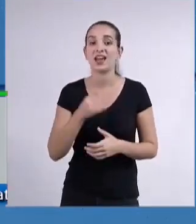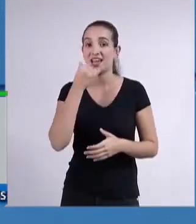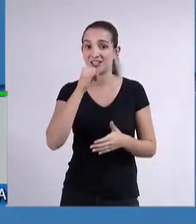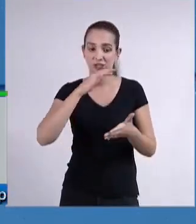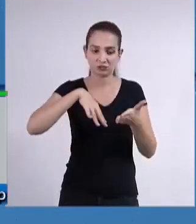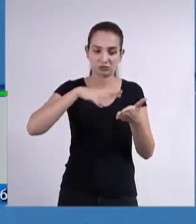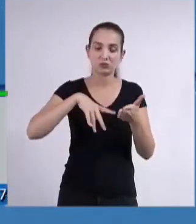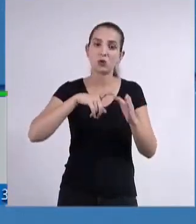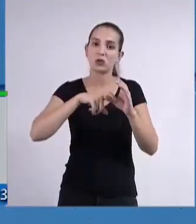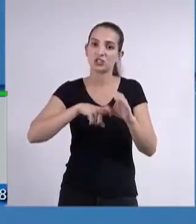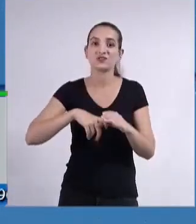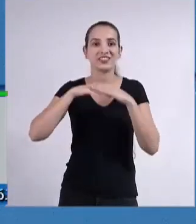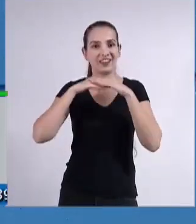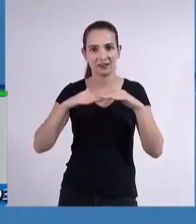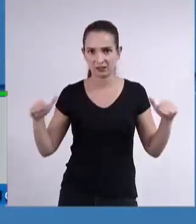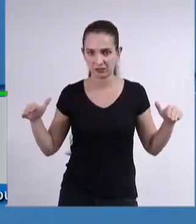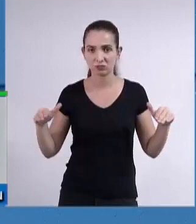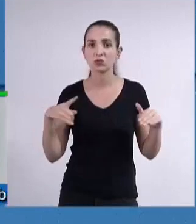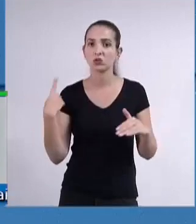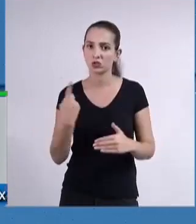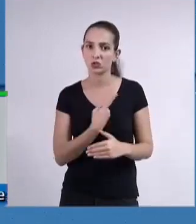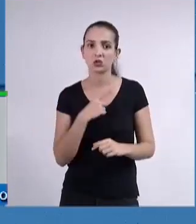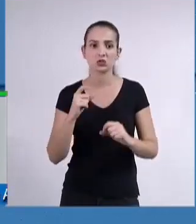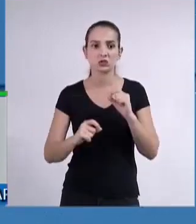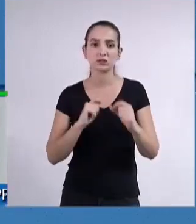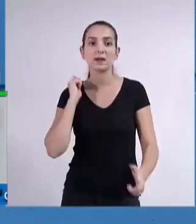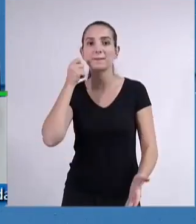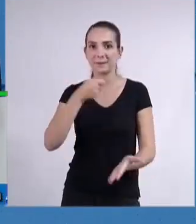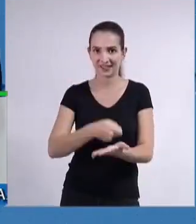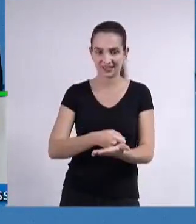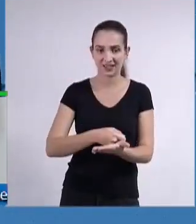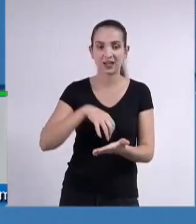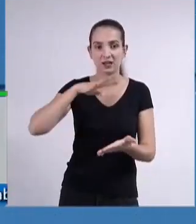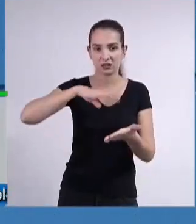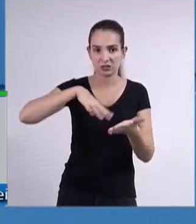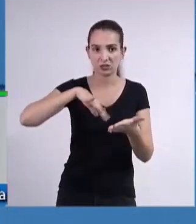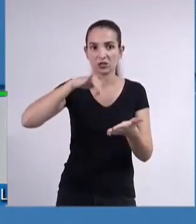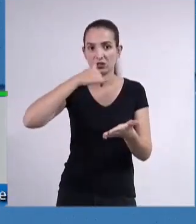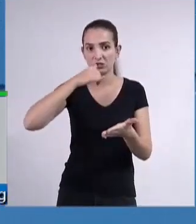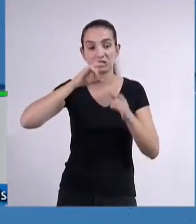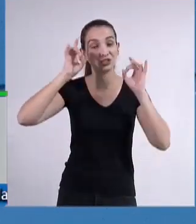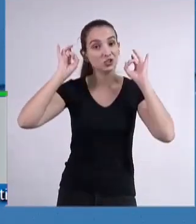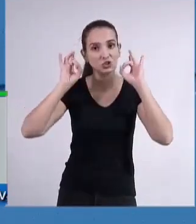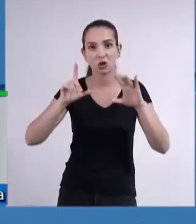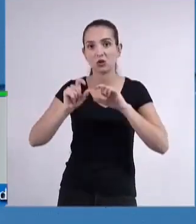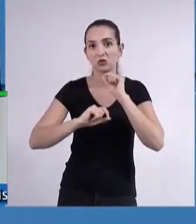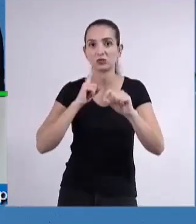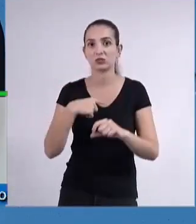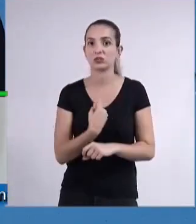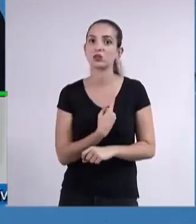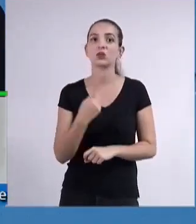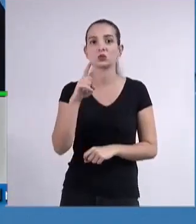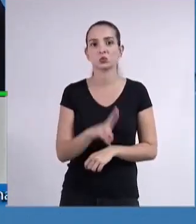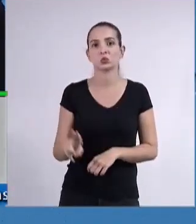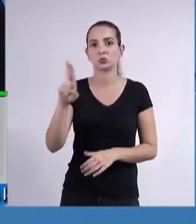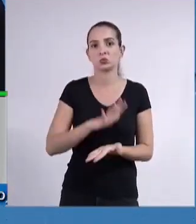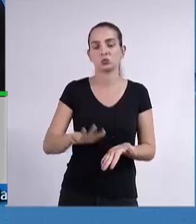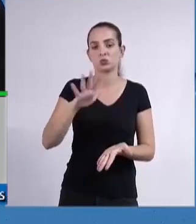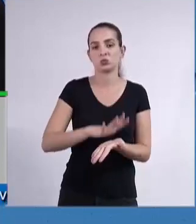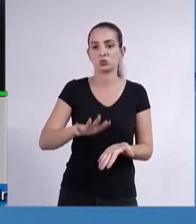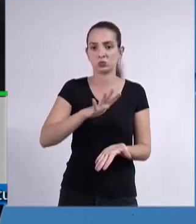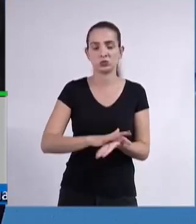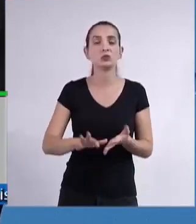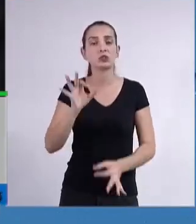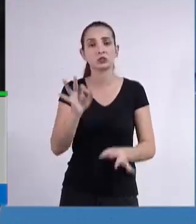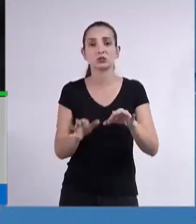e aí nós vamos pagar uma conta de energia daquilo que consumimos, que é o que é justo. Porque se você for verificar o